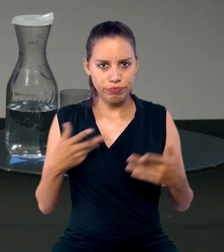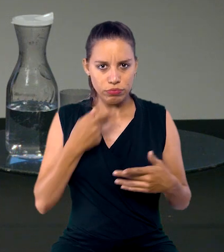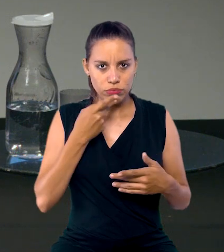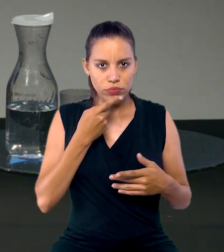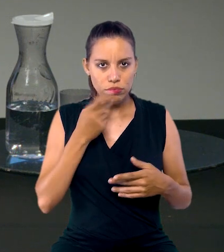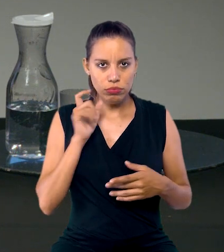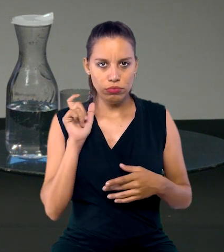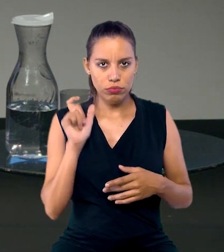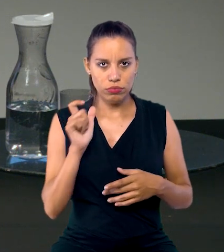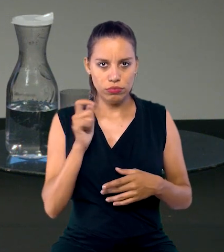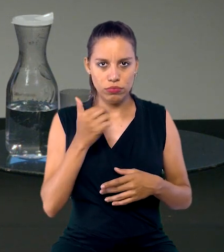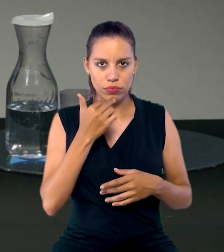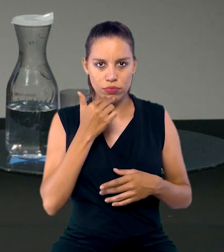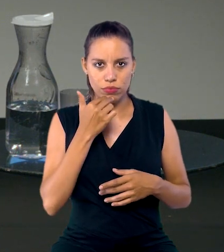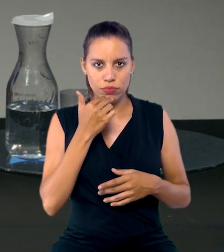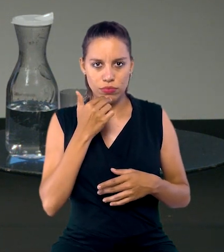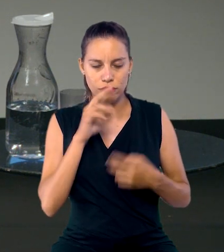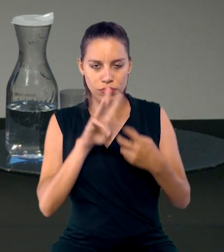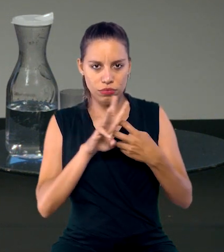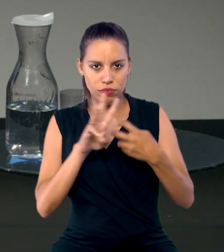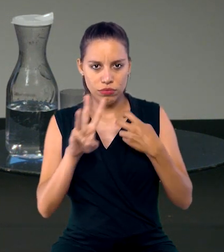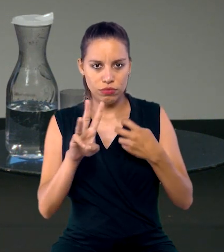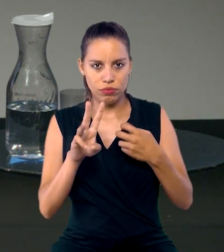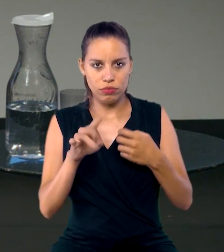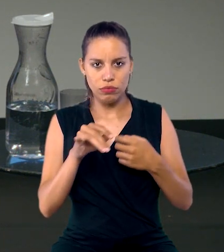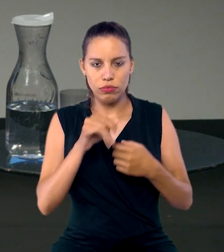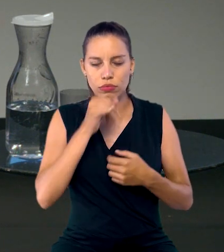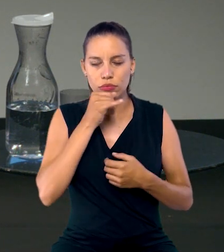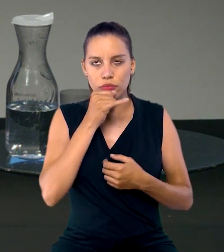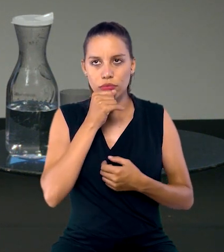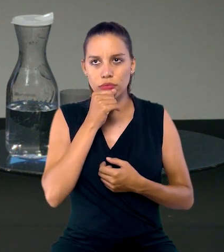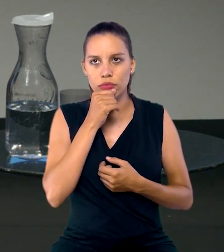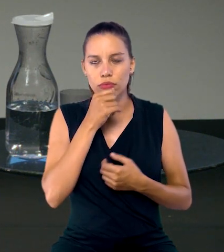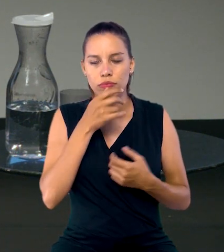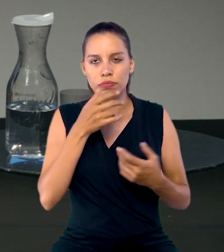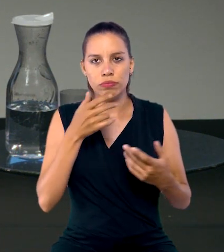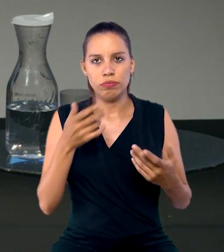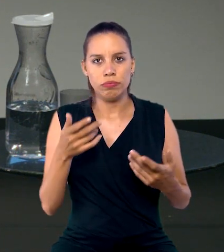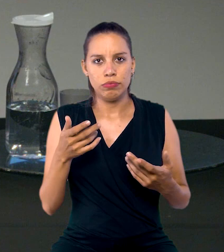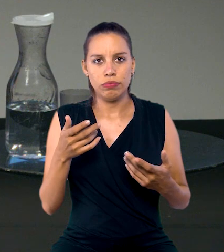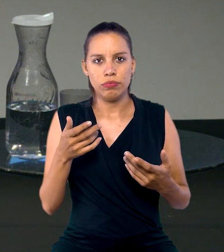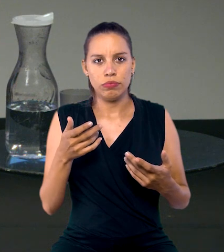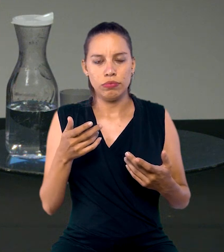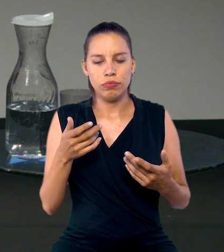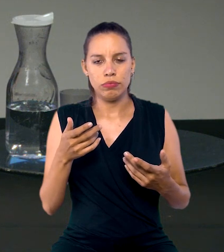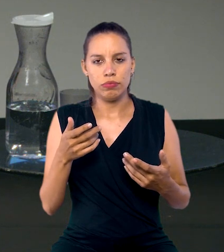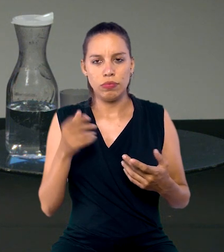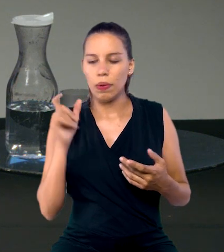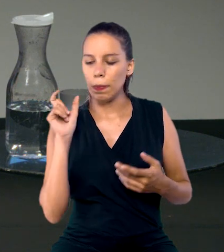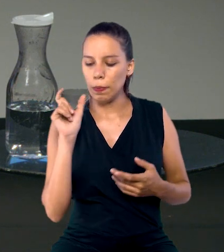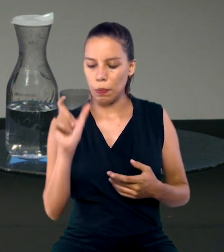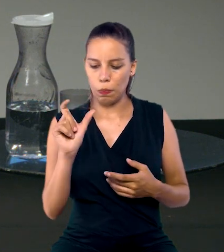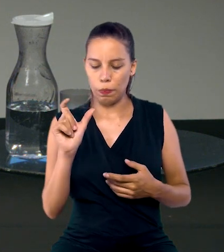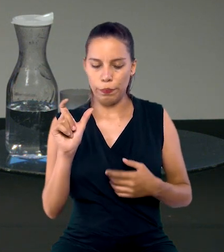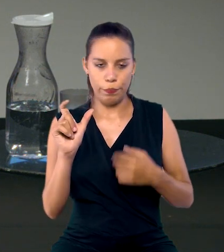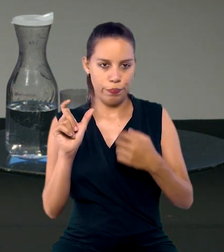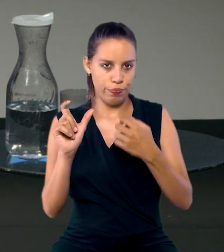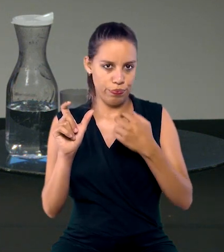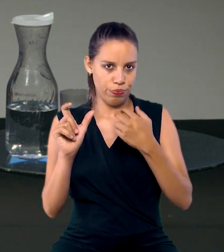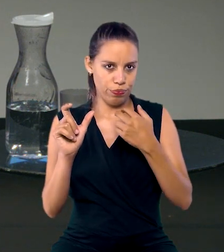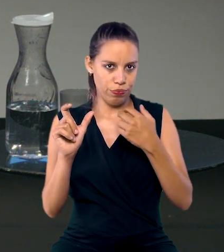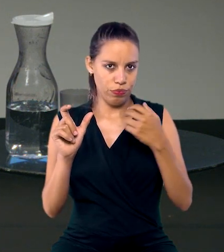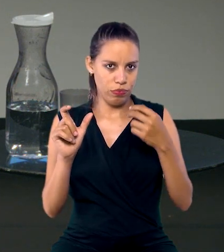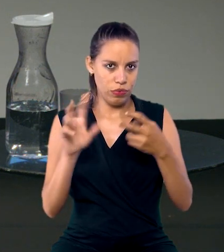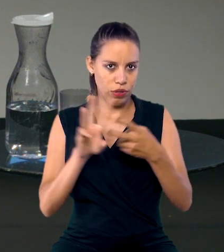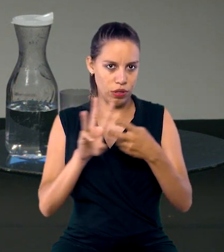quando fala as palavras indígenas na língua, né? Por exemplo, Baniwa, tu não pode usar, né? Estavam me explicando, não